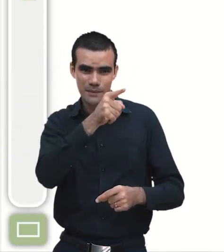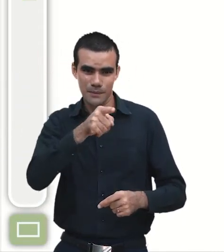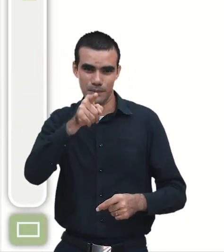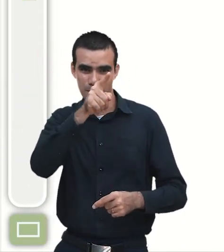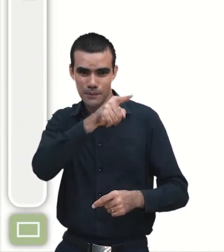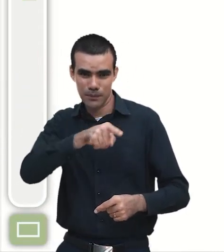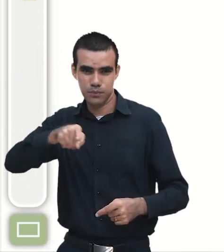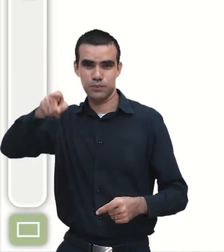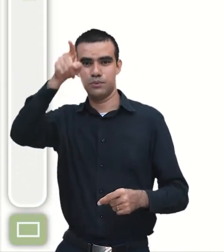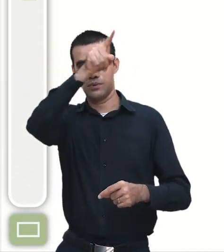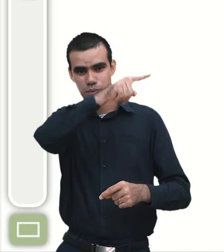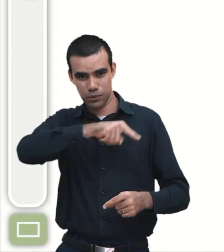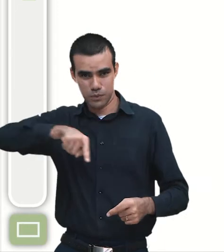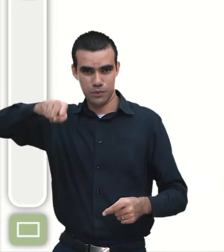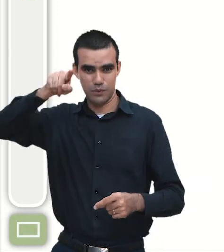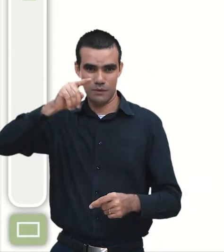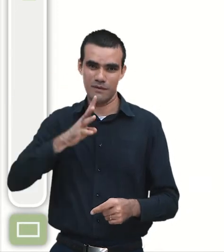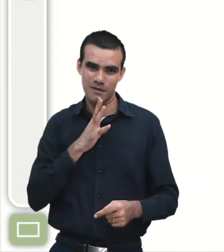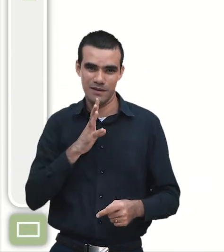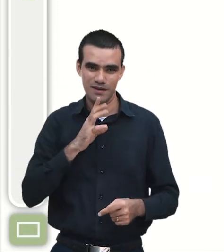Esse desenho aqui, ó.